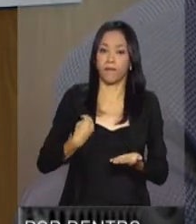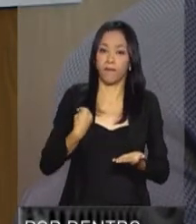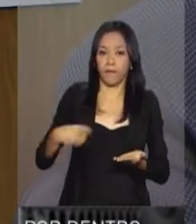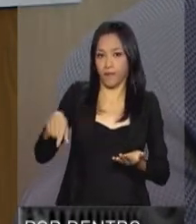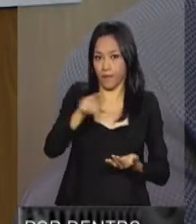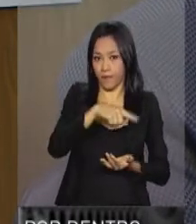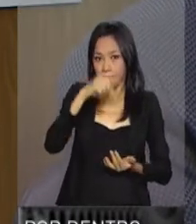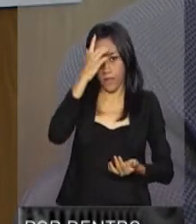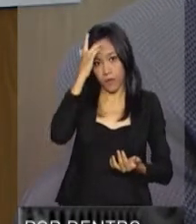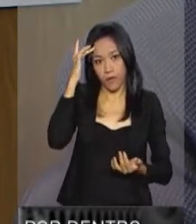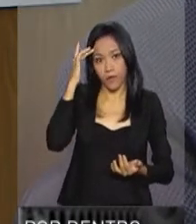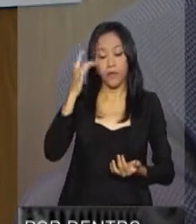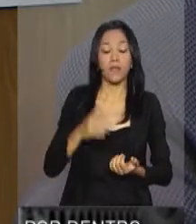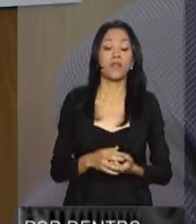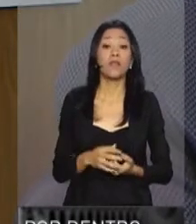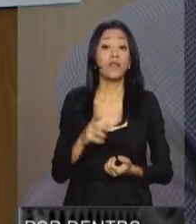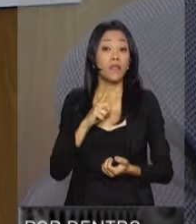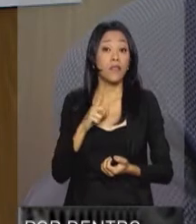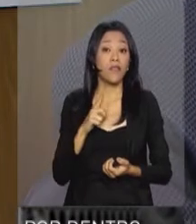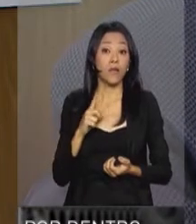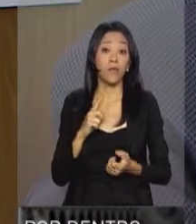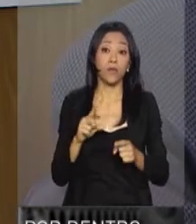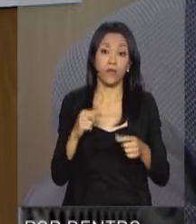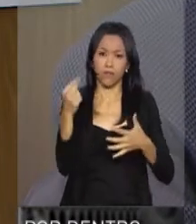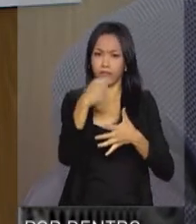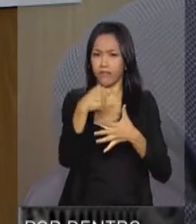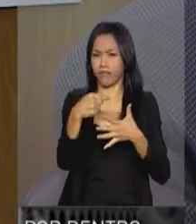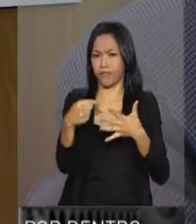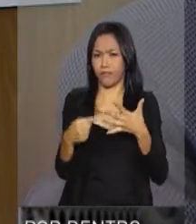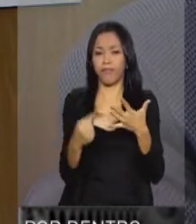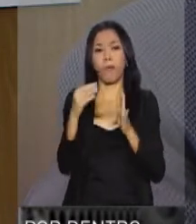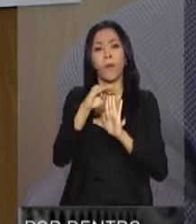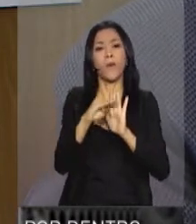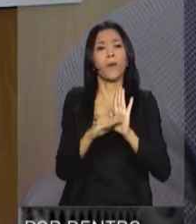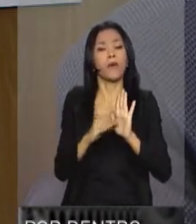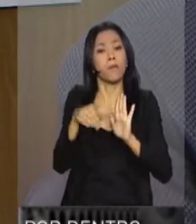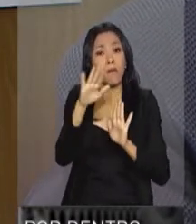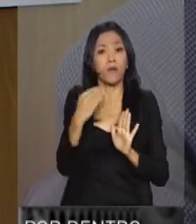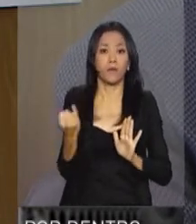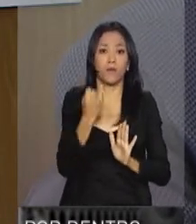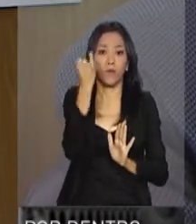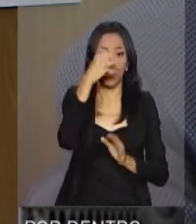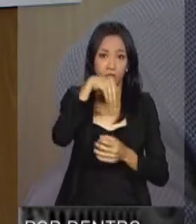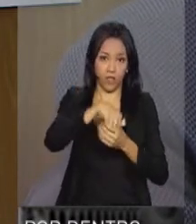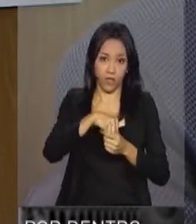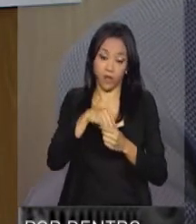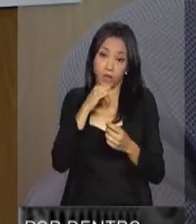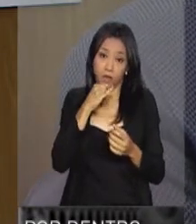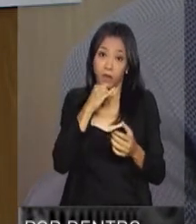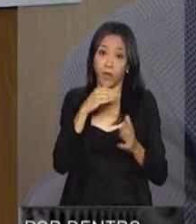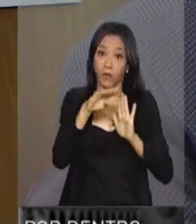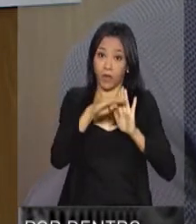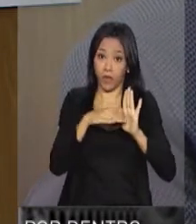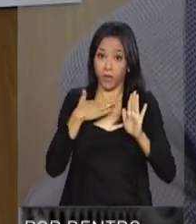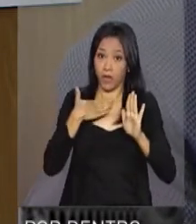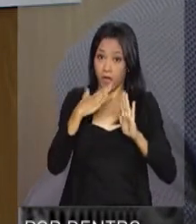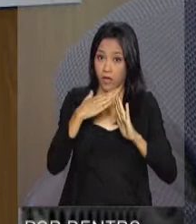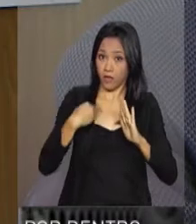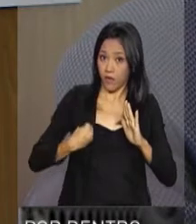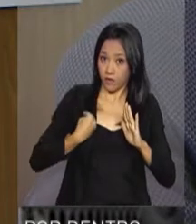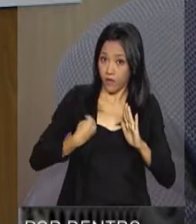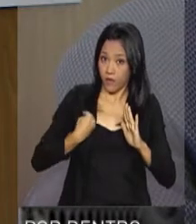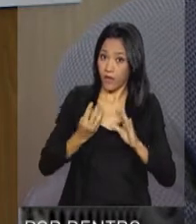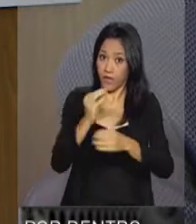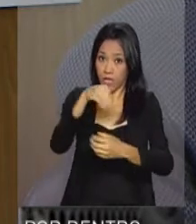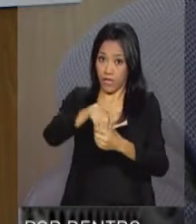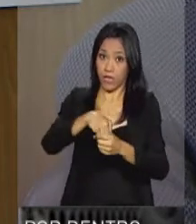vivem que sua cidade e temos os programas mais importantes por parte do governo federal o programa minha casa minha vida o ministério das cidades